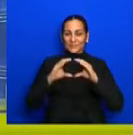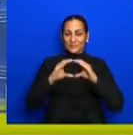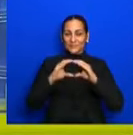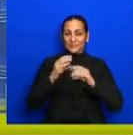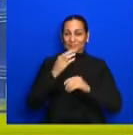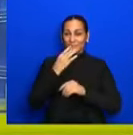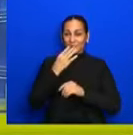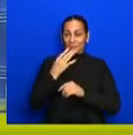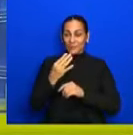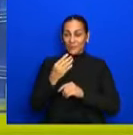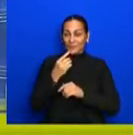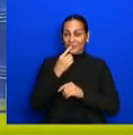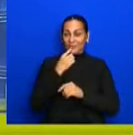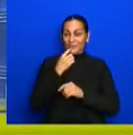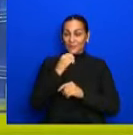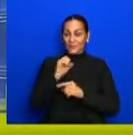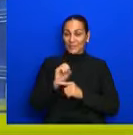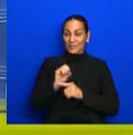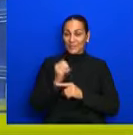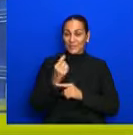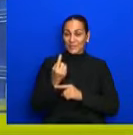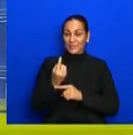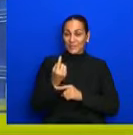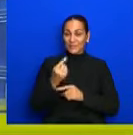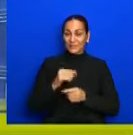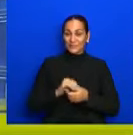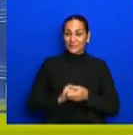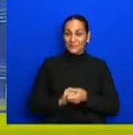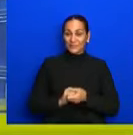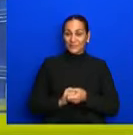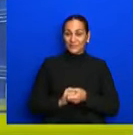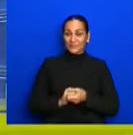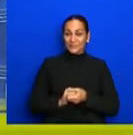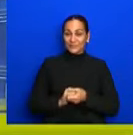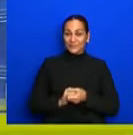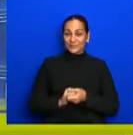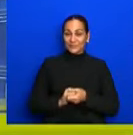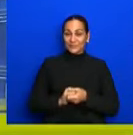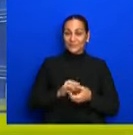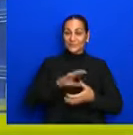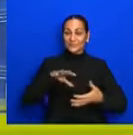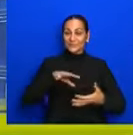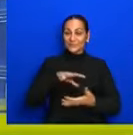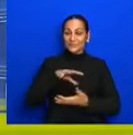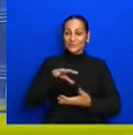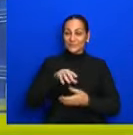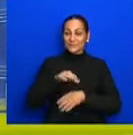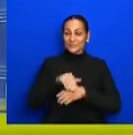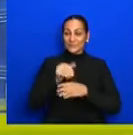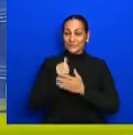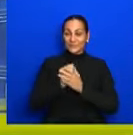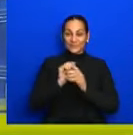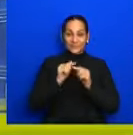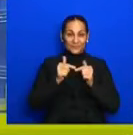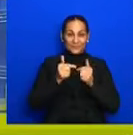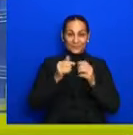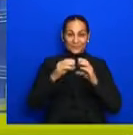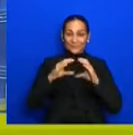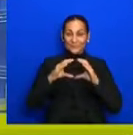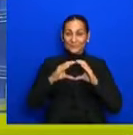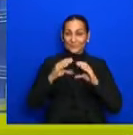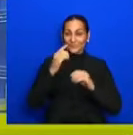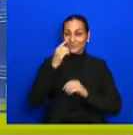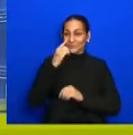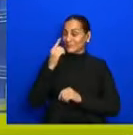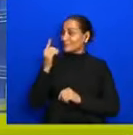Bola vermelha, 01. Vermelha, 01. O globo segue girando. Você chamando, a sorte